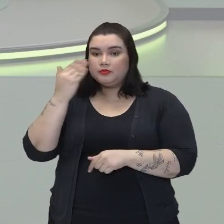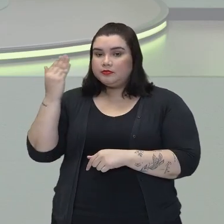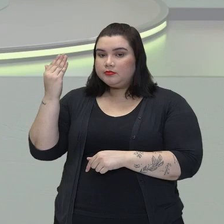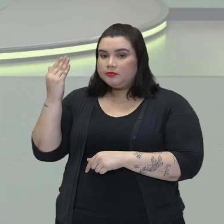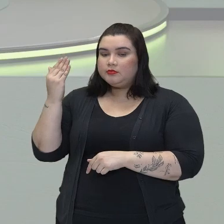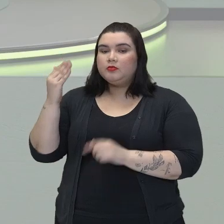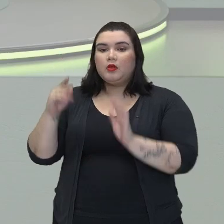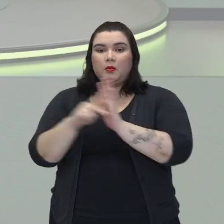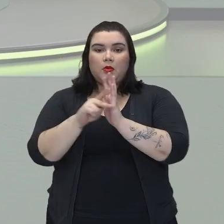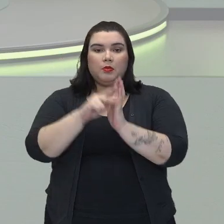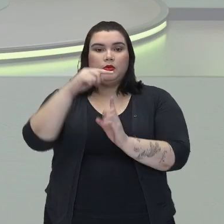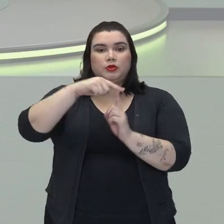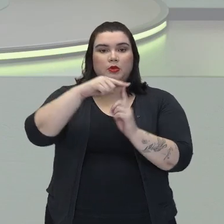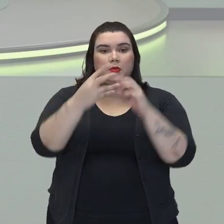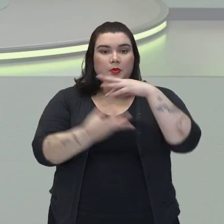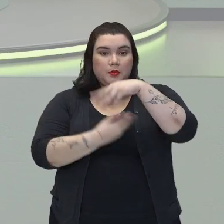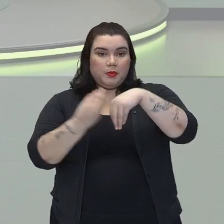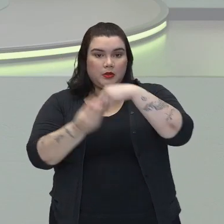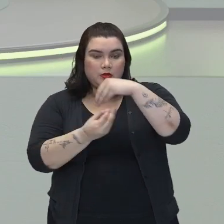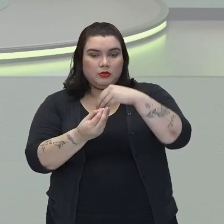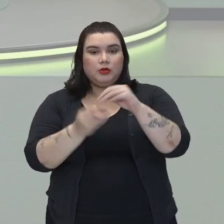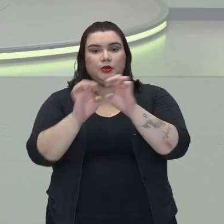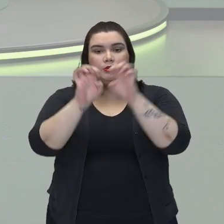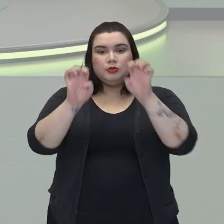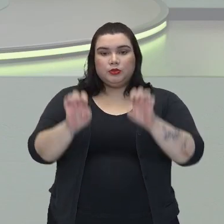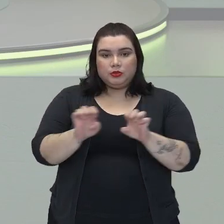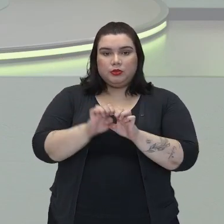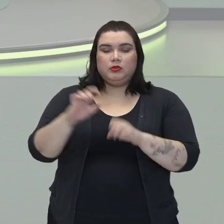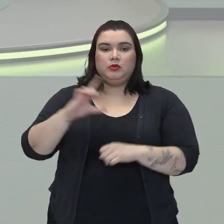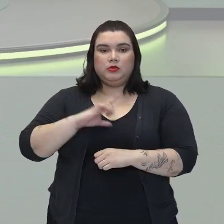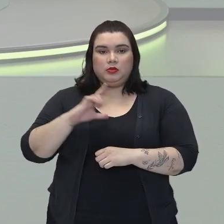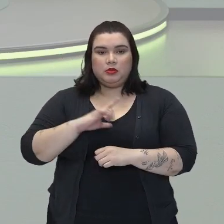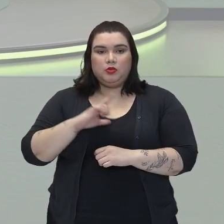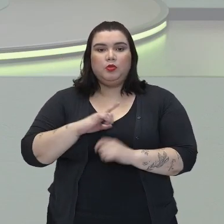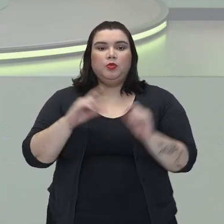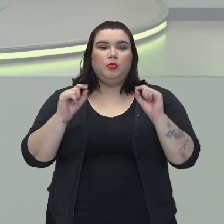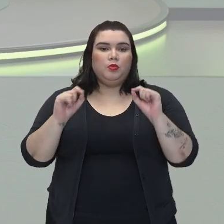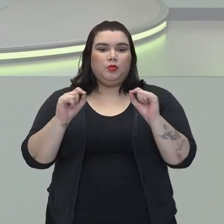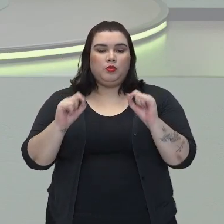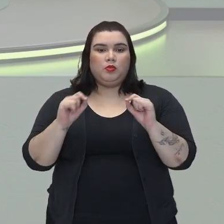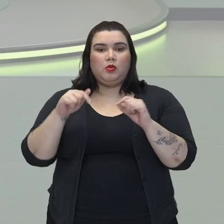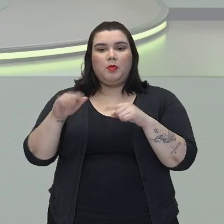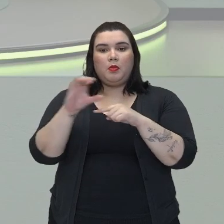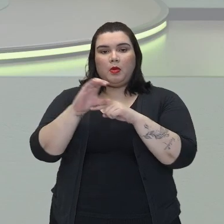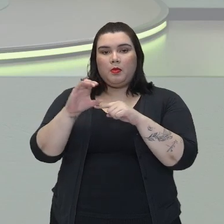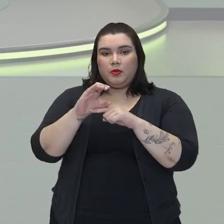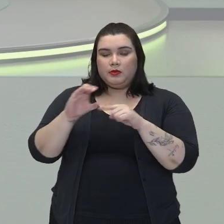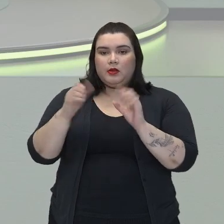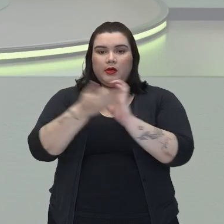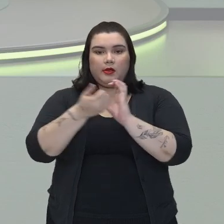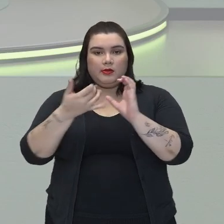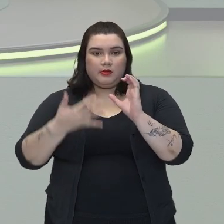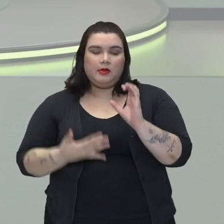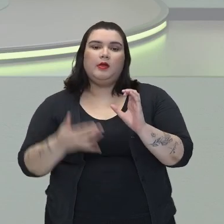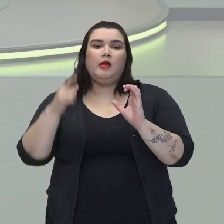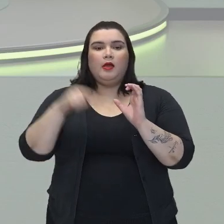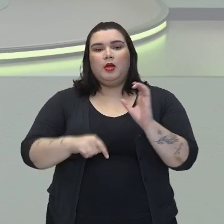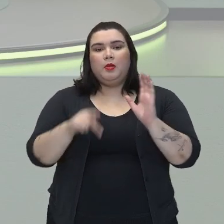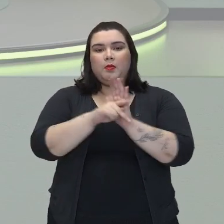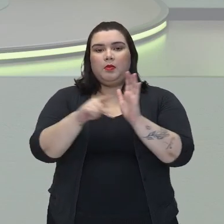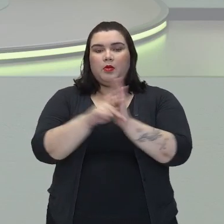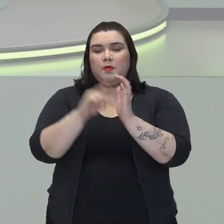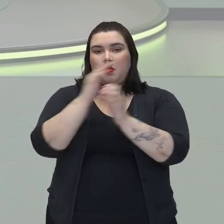função mista, e tem aí na estrutura a presença do grupo carboxila, caracterizando o que é um